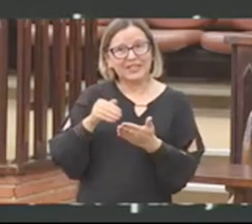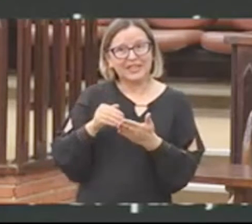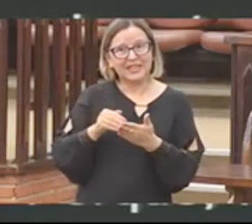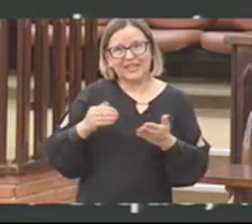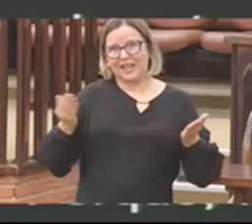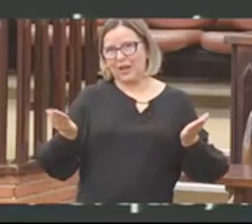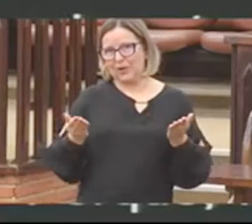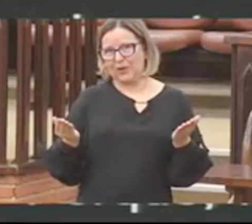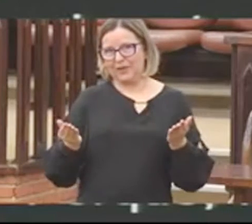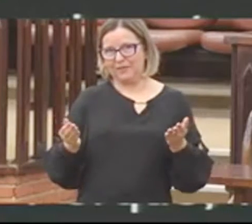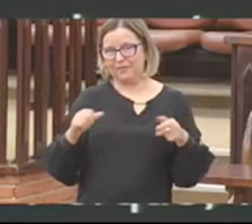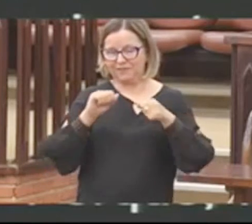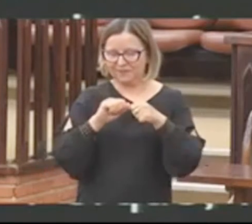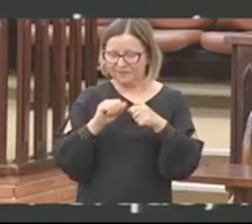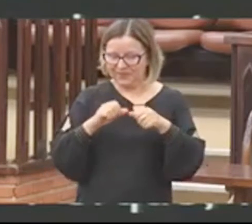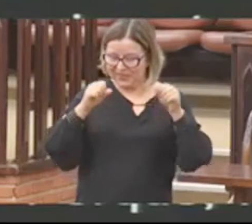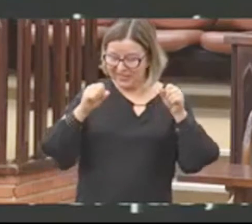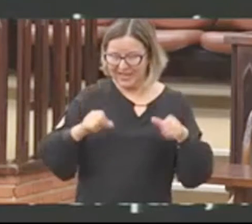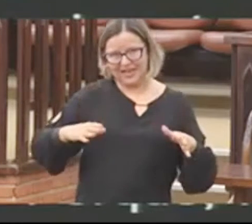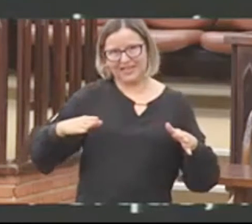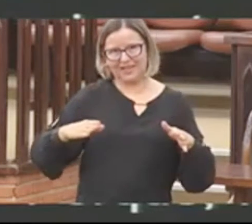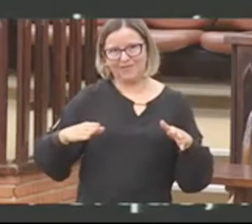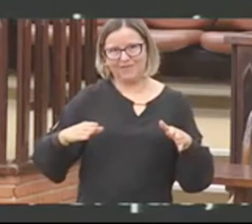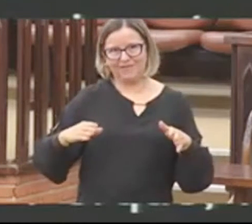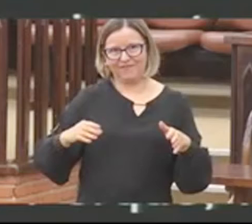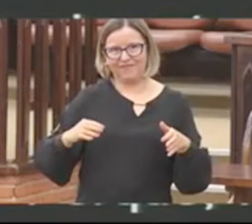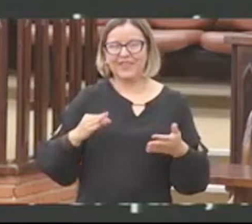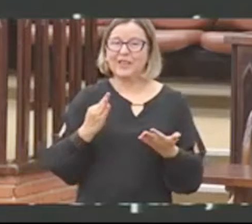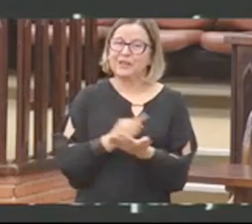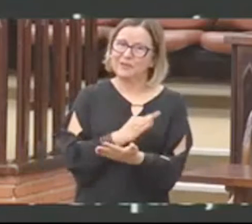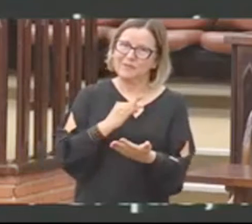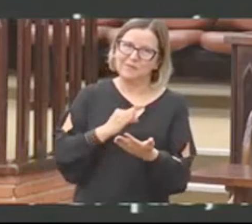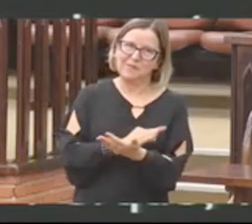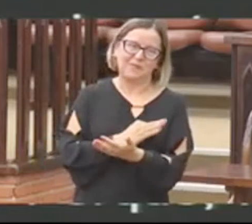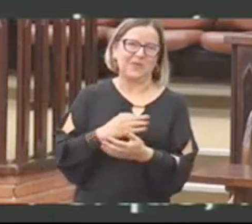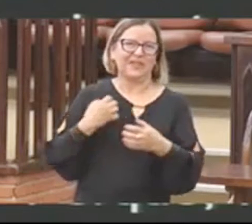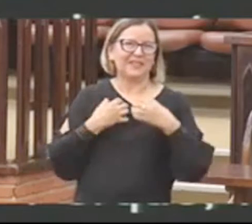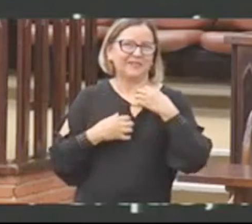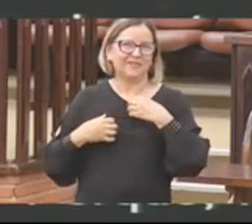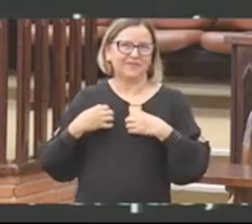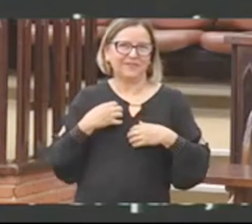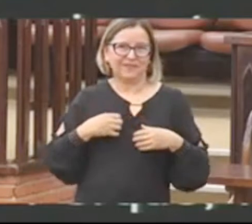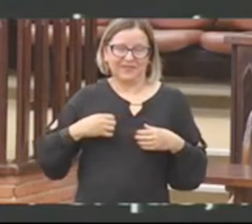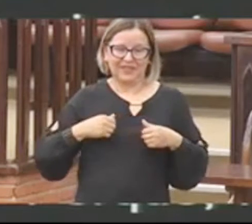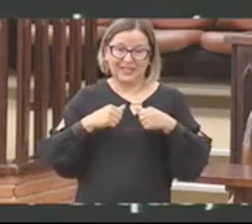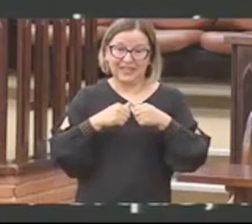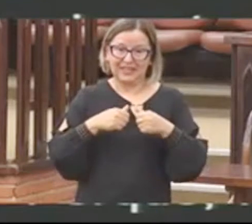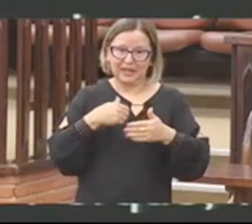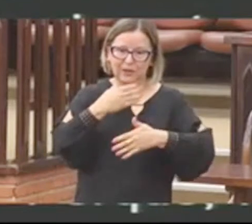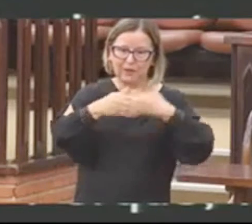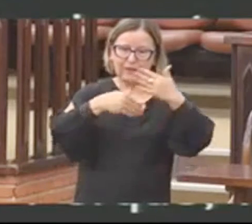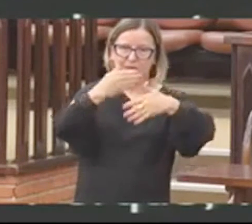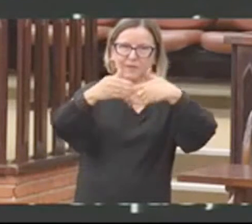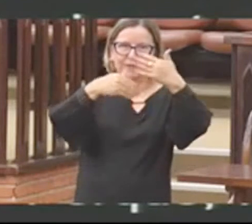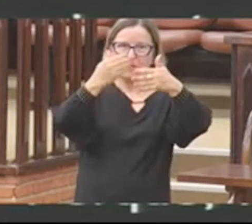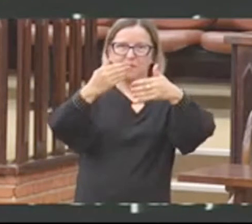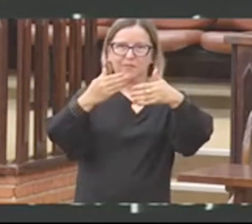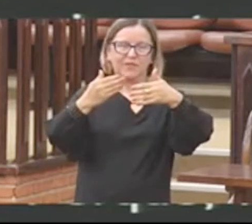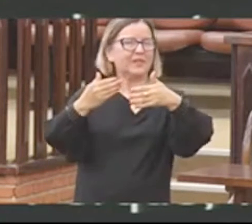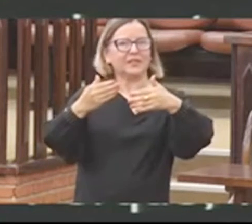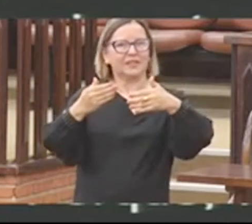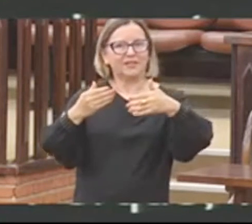criação suporta angústias. A criação está num processo de decadência.